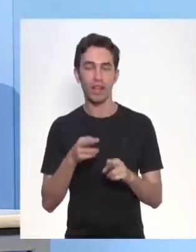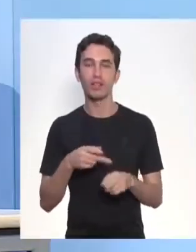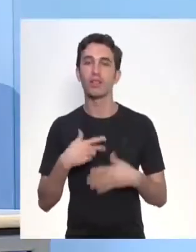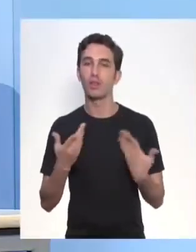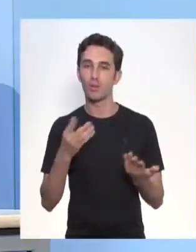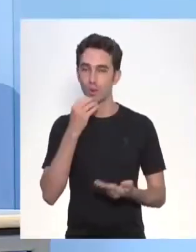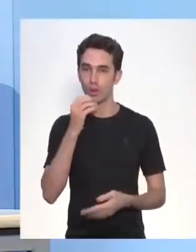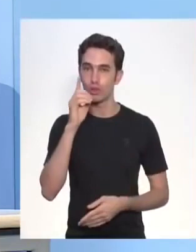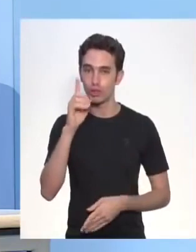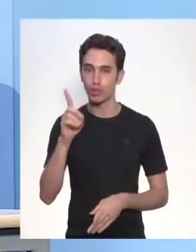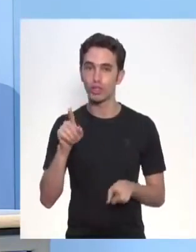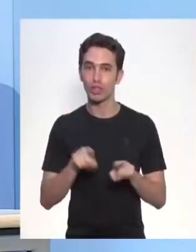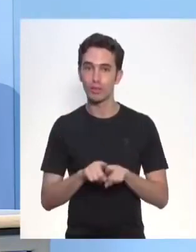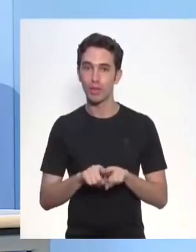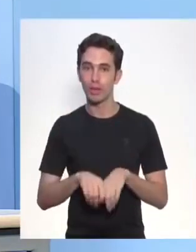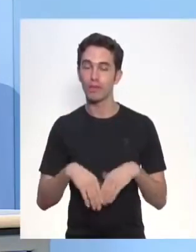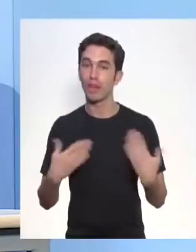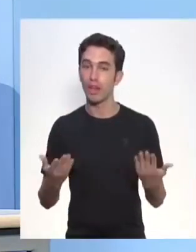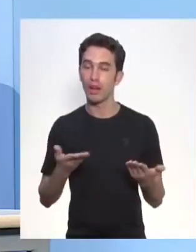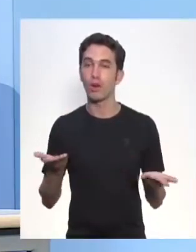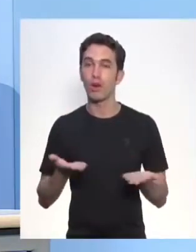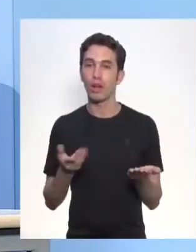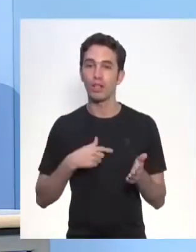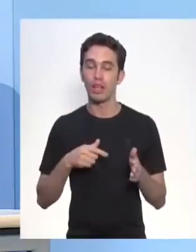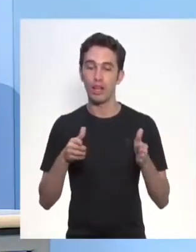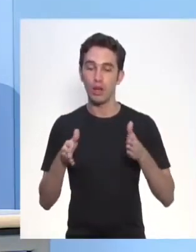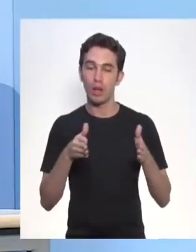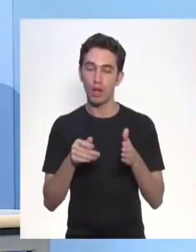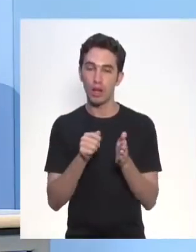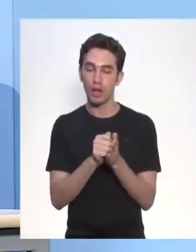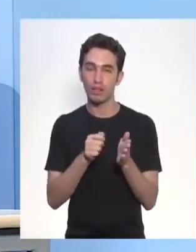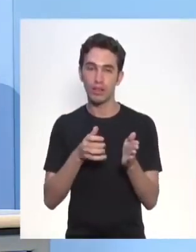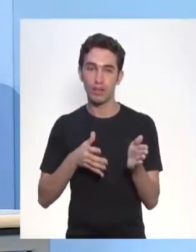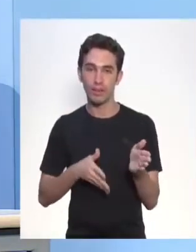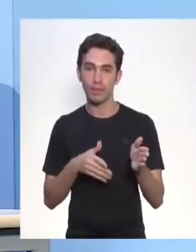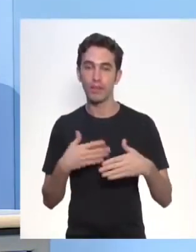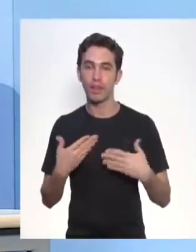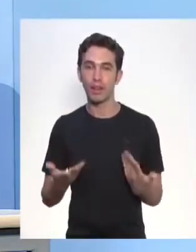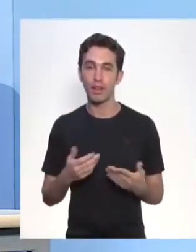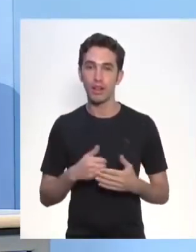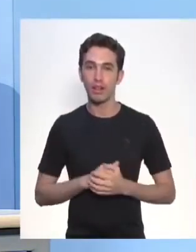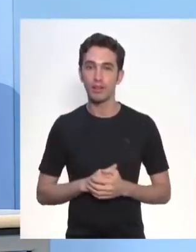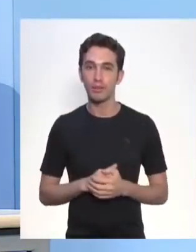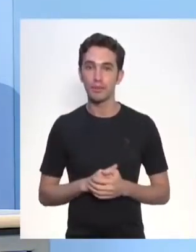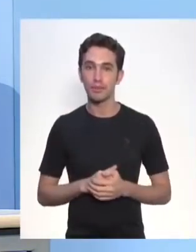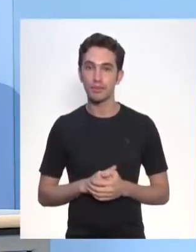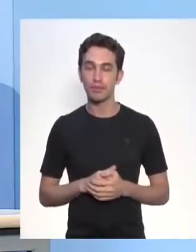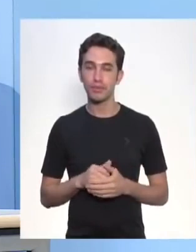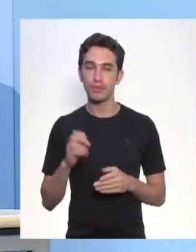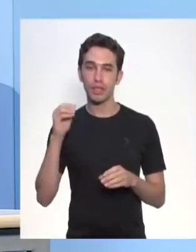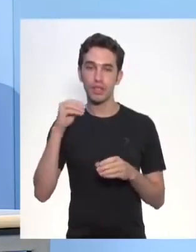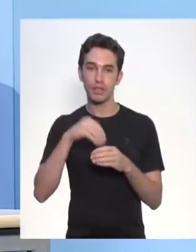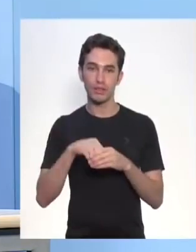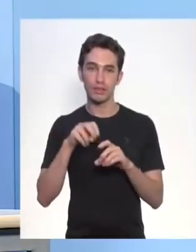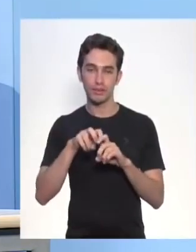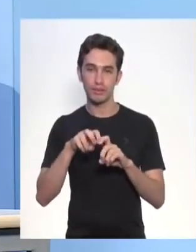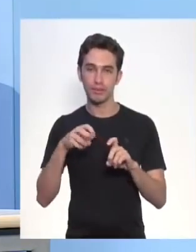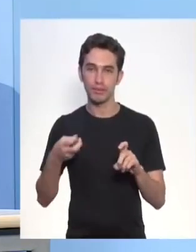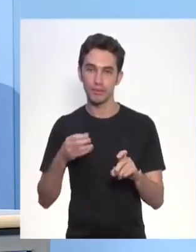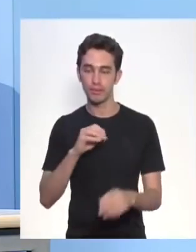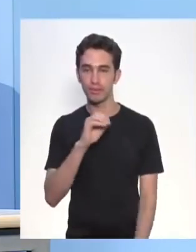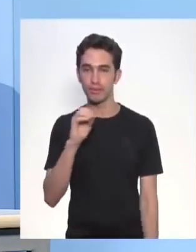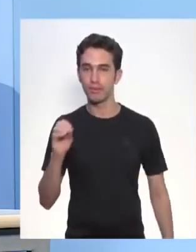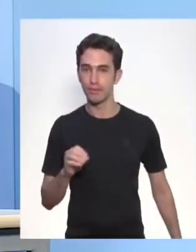até para falar a respeito da nossa área das tarefas, né? No momento, né? Dentro do aplicativo do Centro de